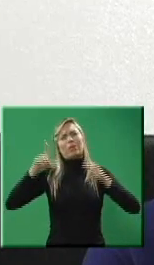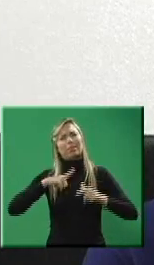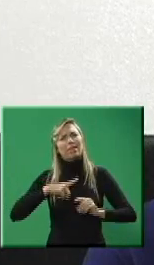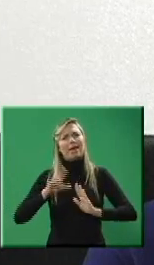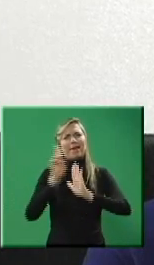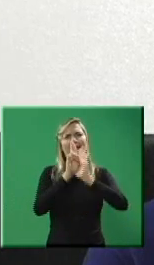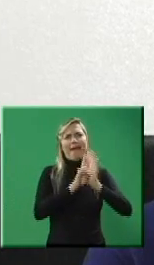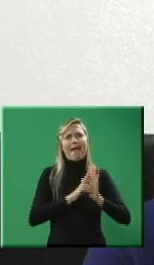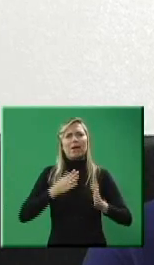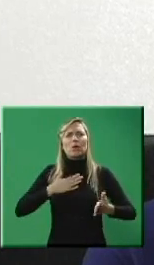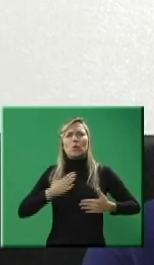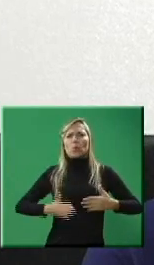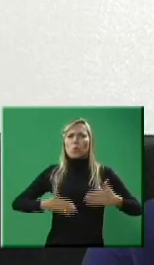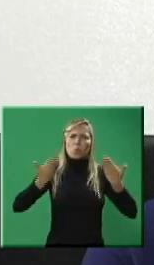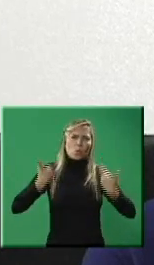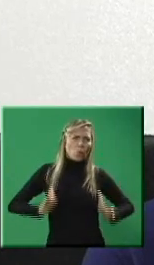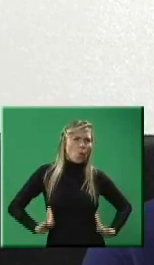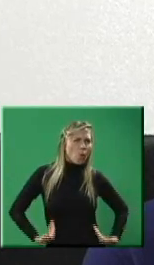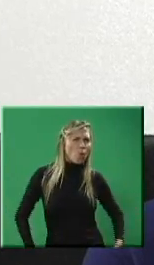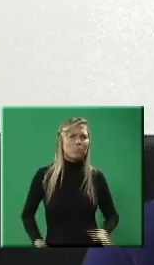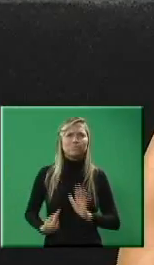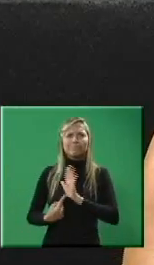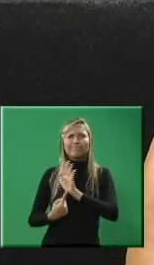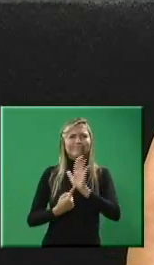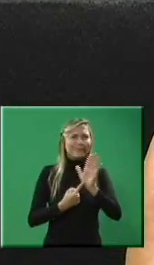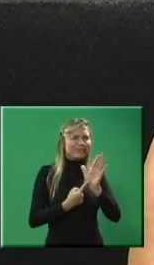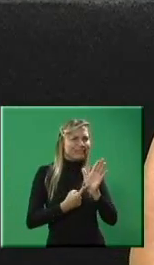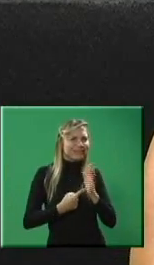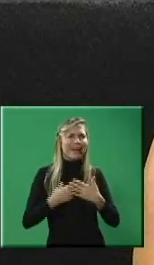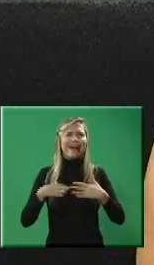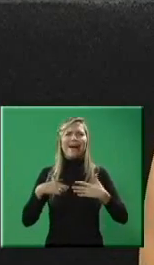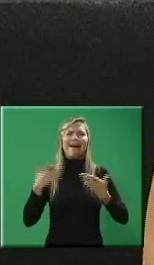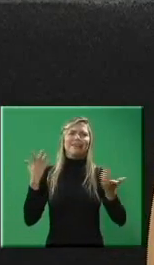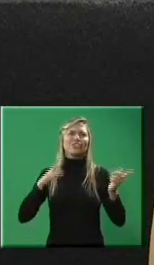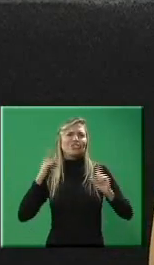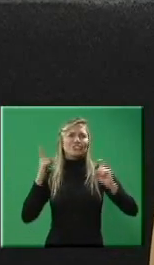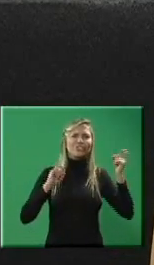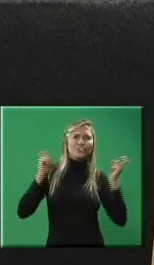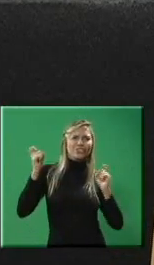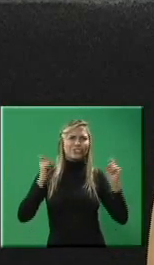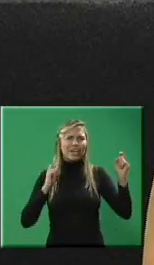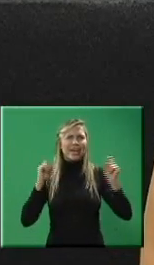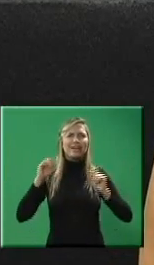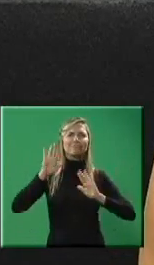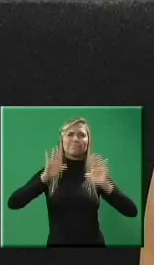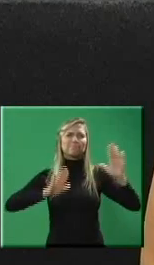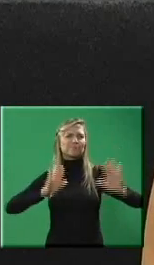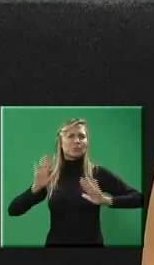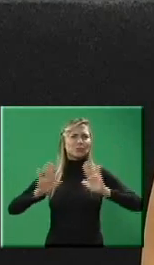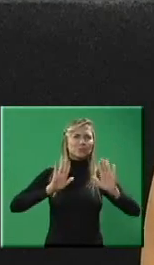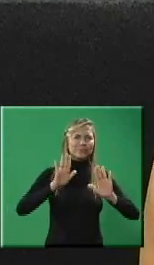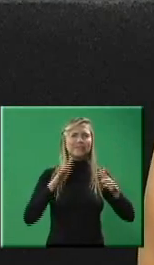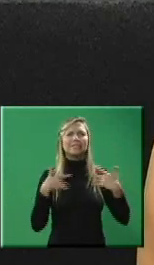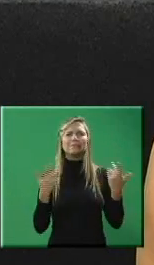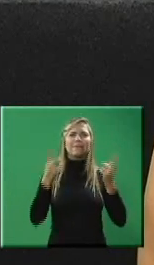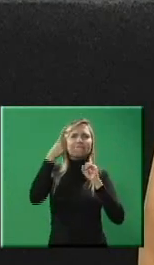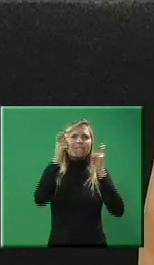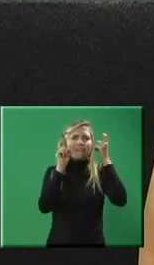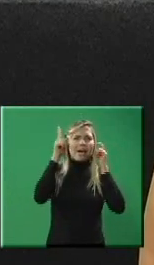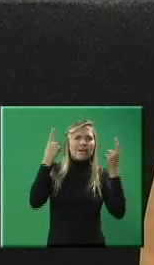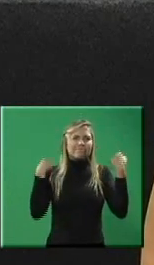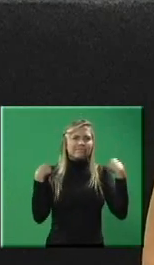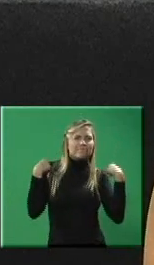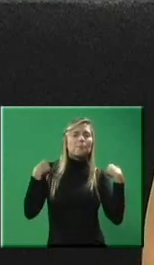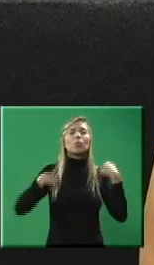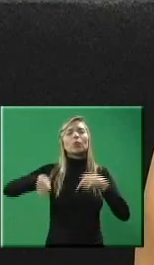uma demanda corporal, de expressão, de gestos, mímicas, pantomimas faciais que